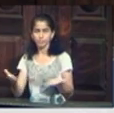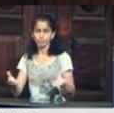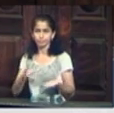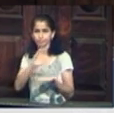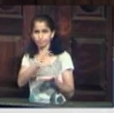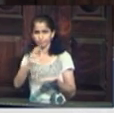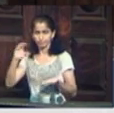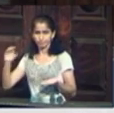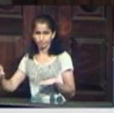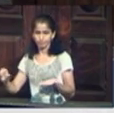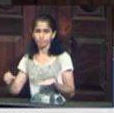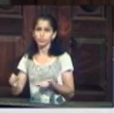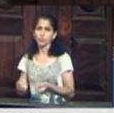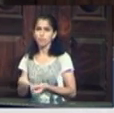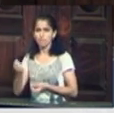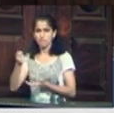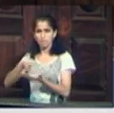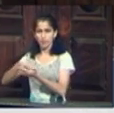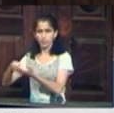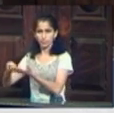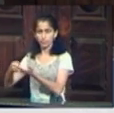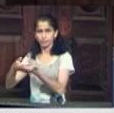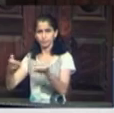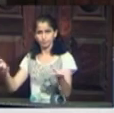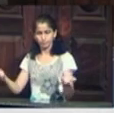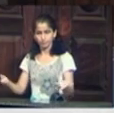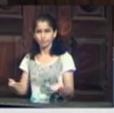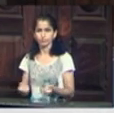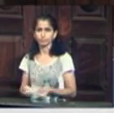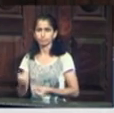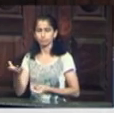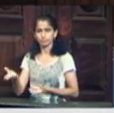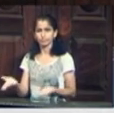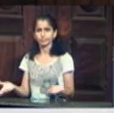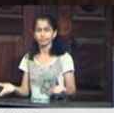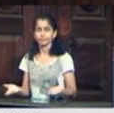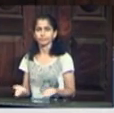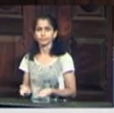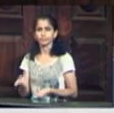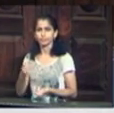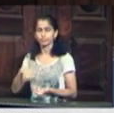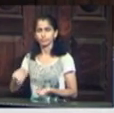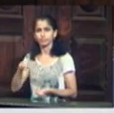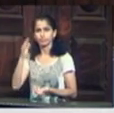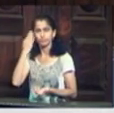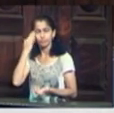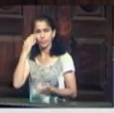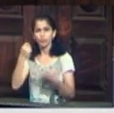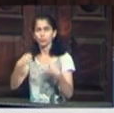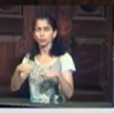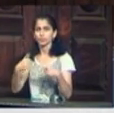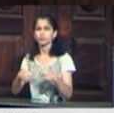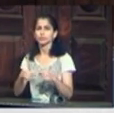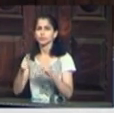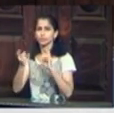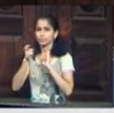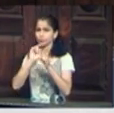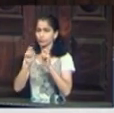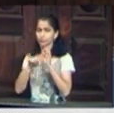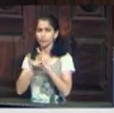para os gastos com o pessoal, nós entendemos que deve haver uma discussão